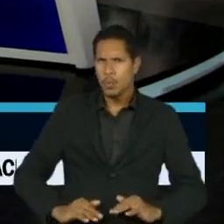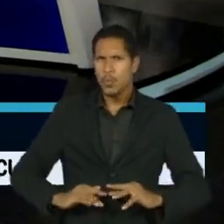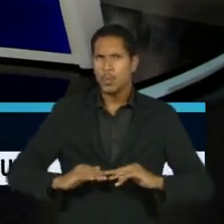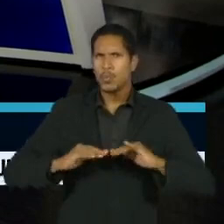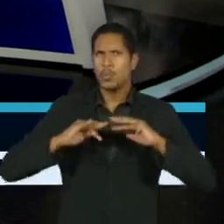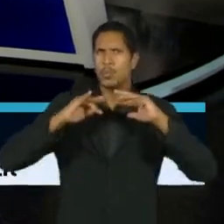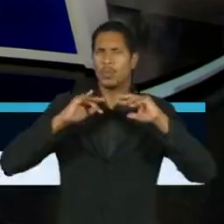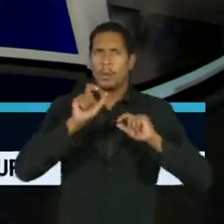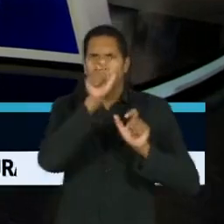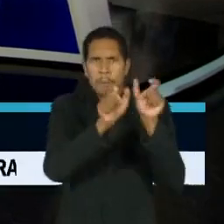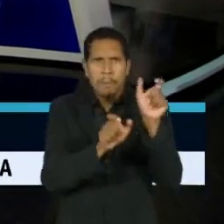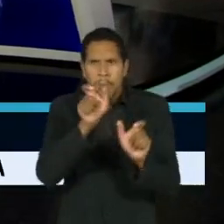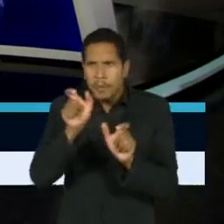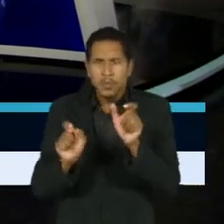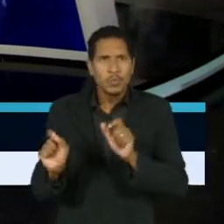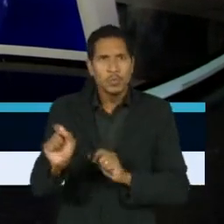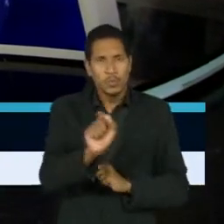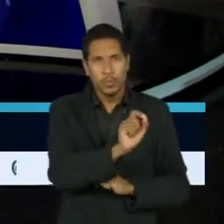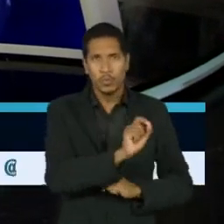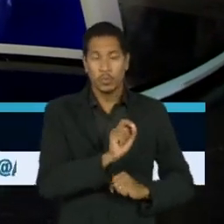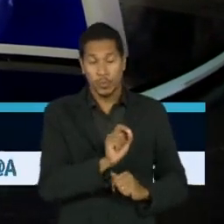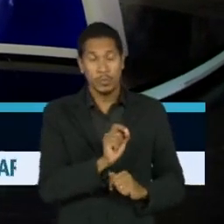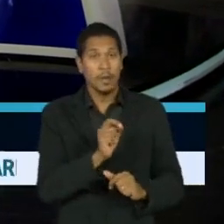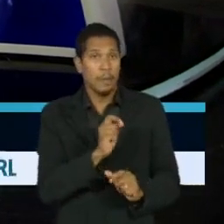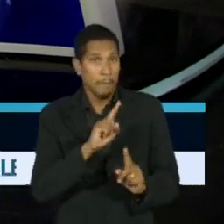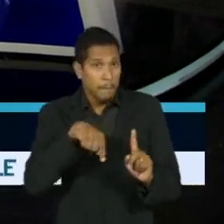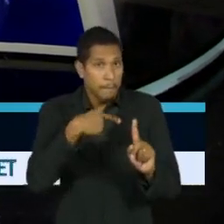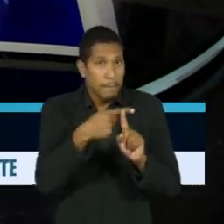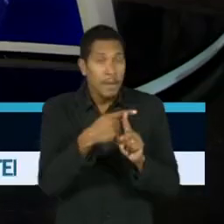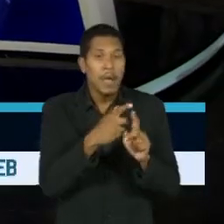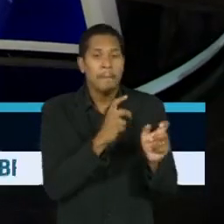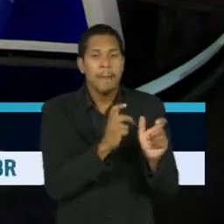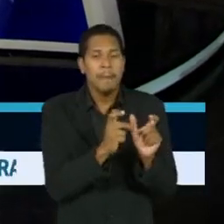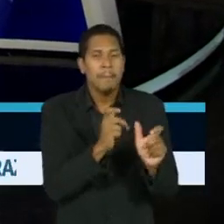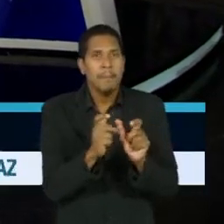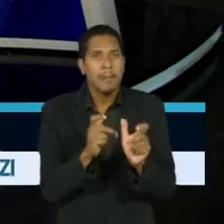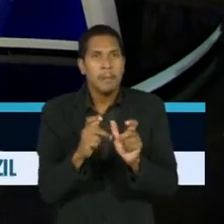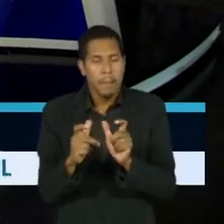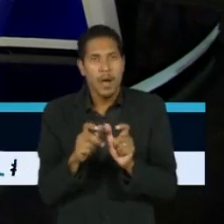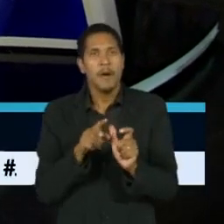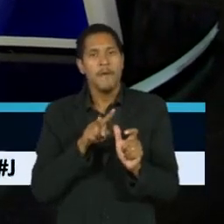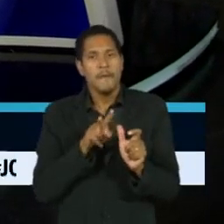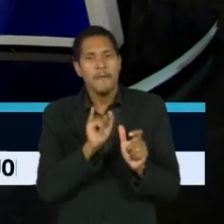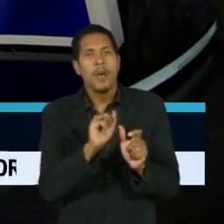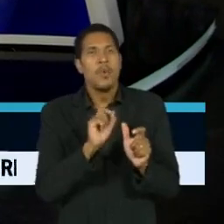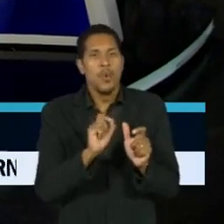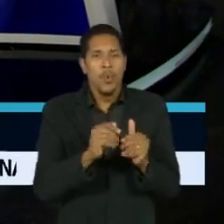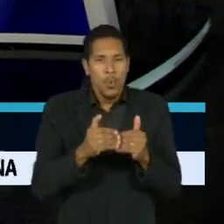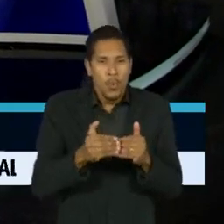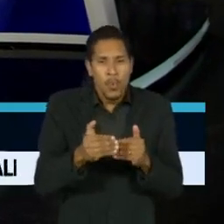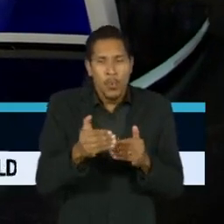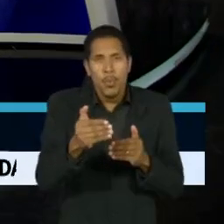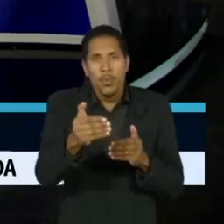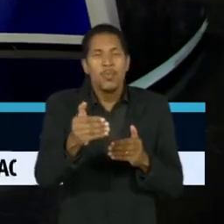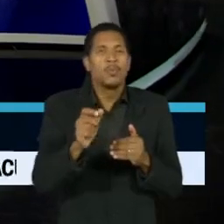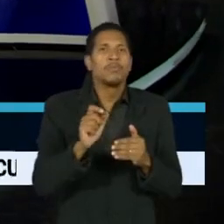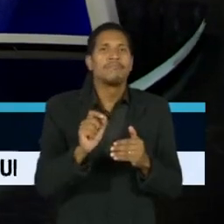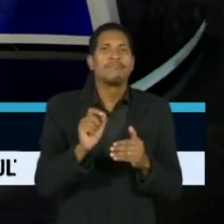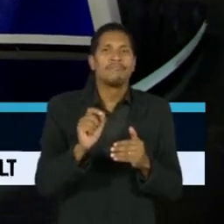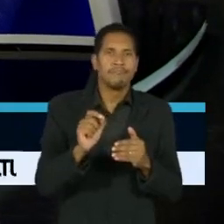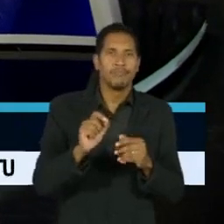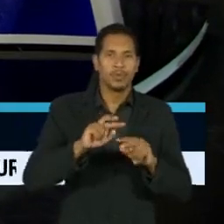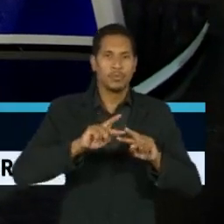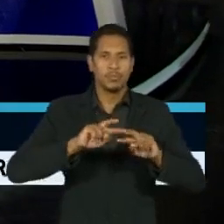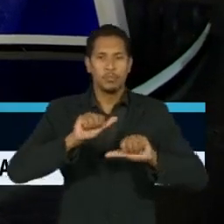vai fazer com que as pessoas junto com a vacinação começa a prever que não tenha grandes